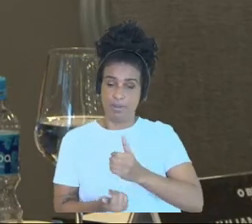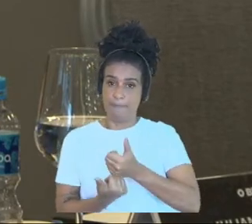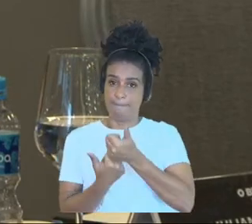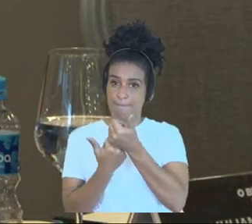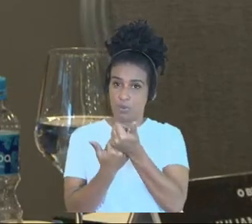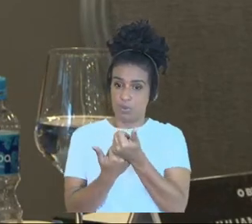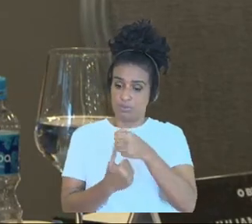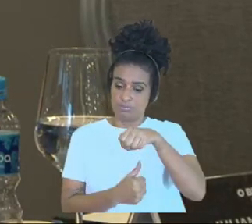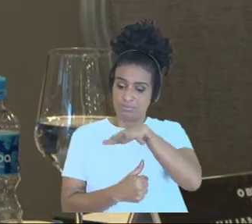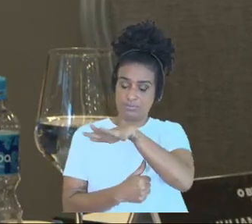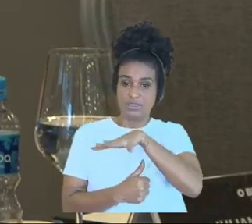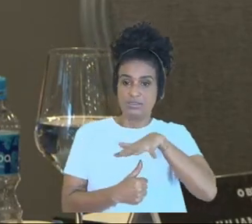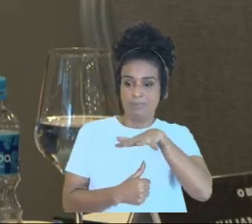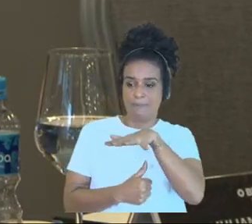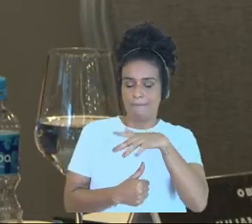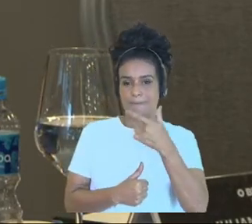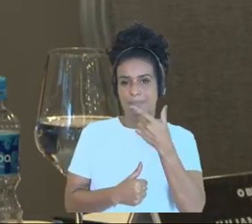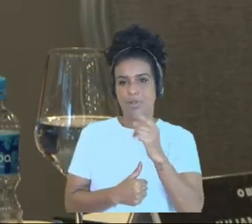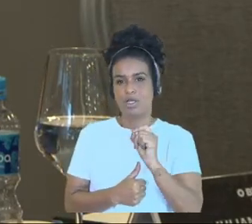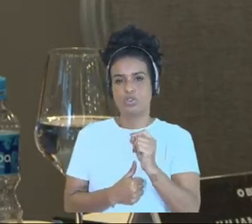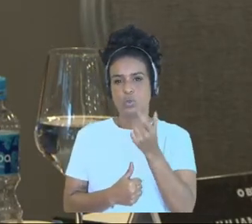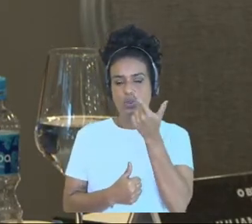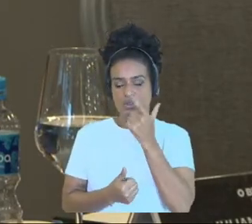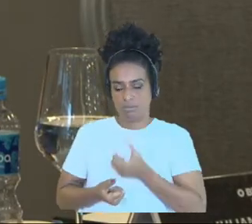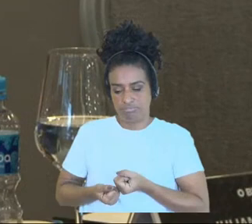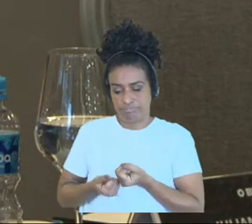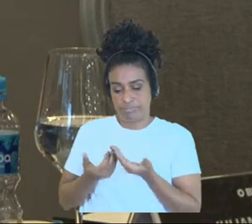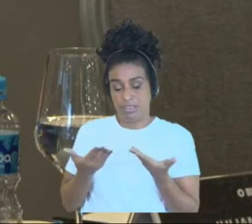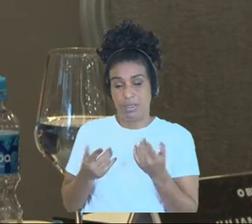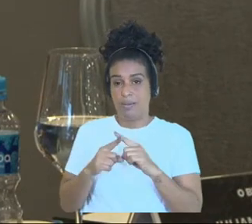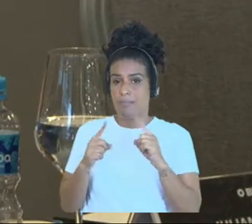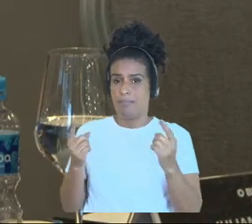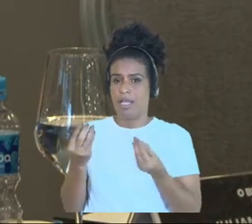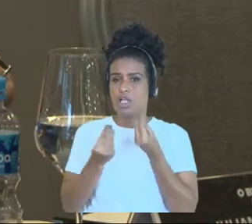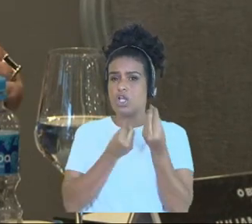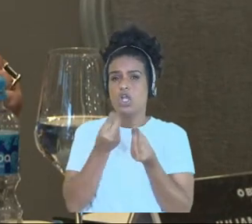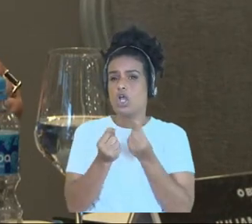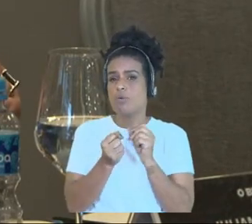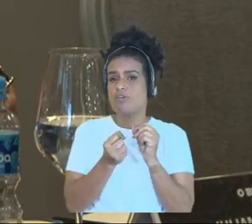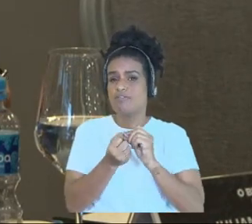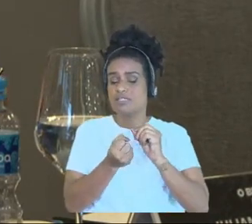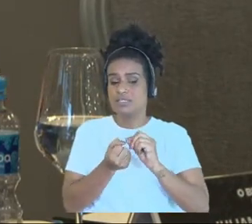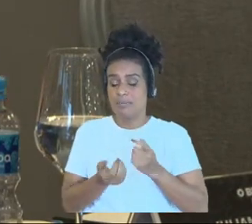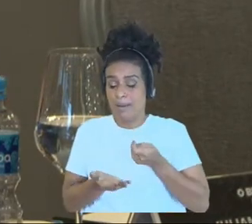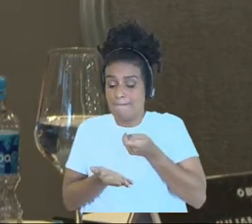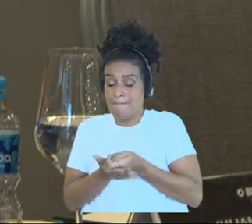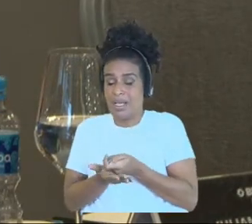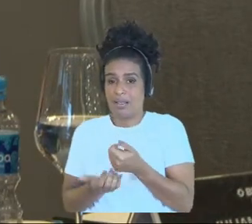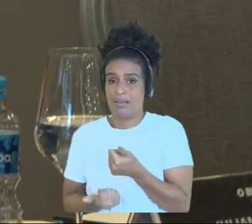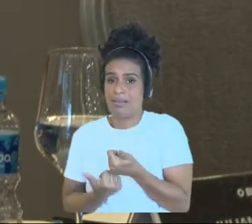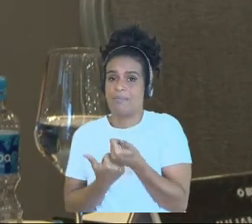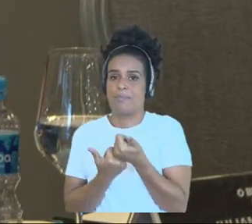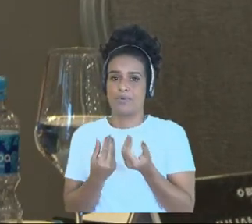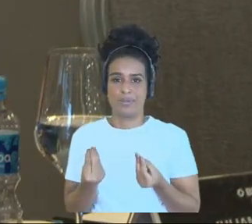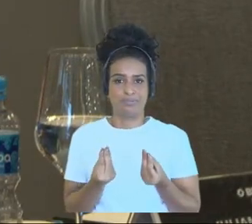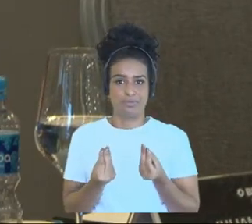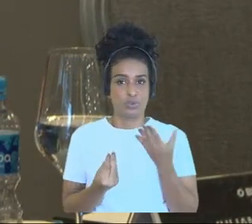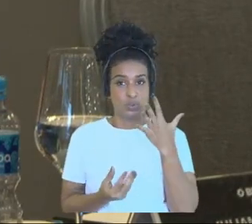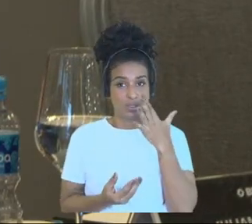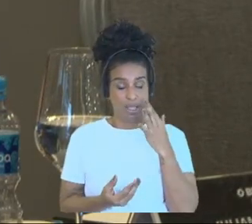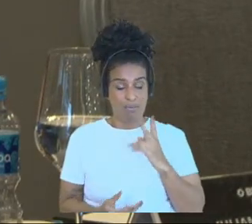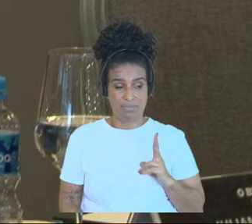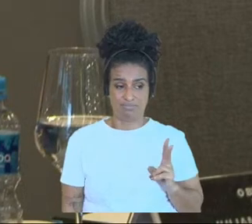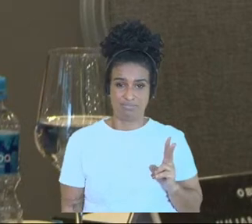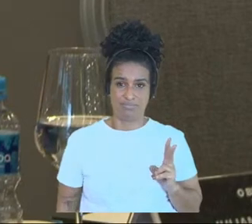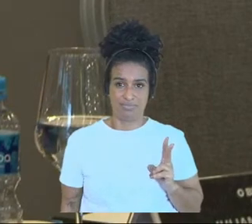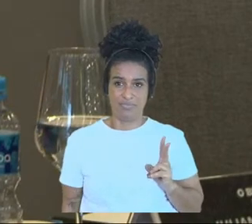sobre espaço, né, sobre como que a gente consegue gastar mais, mas a gente não está falando como a gente vai financiar essas despesas de forma permanente.